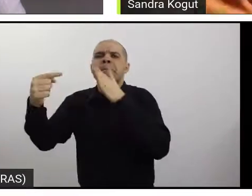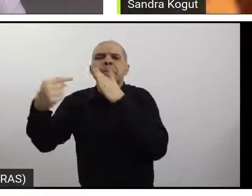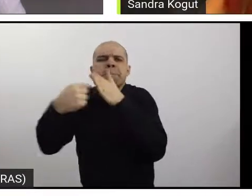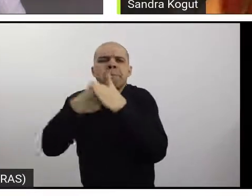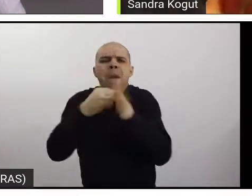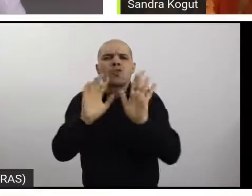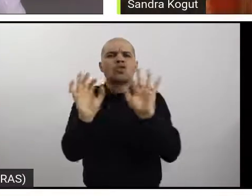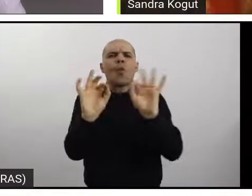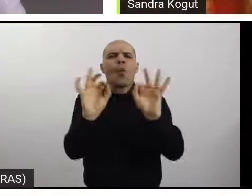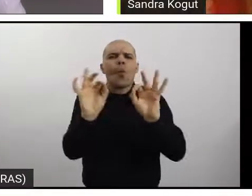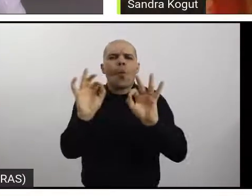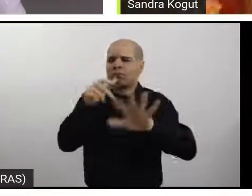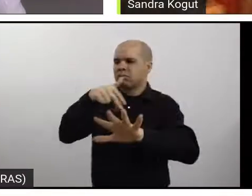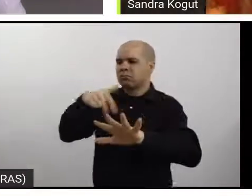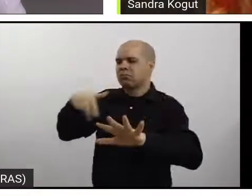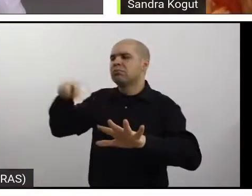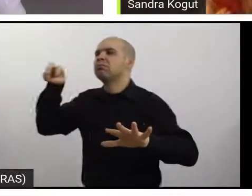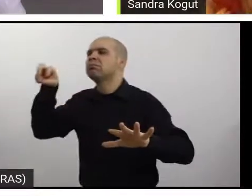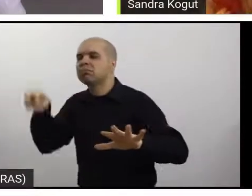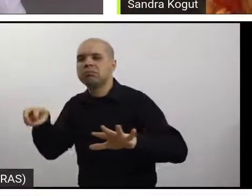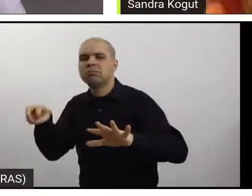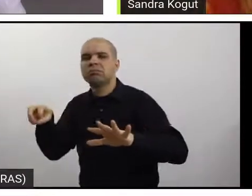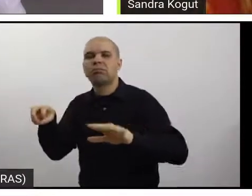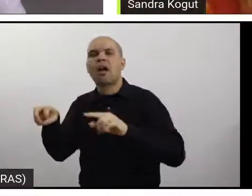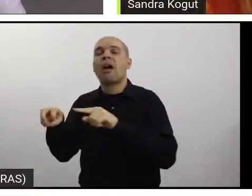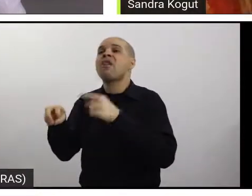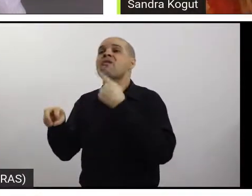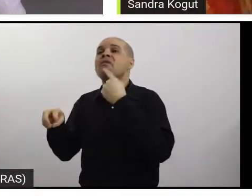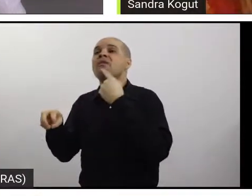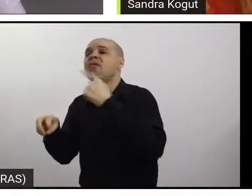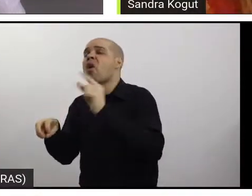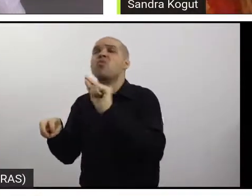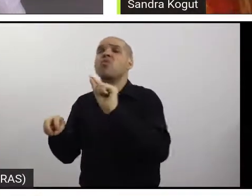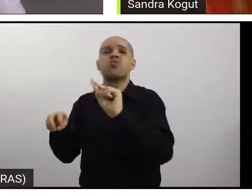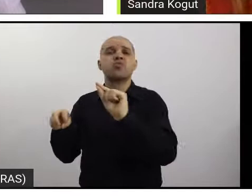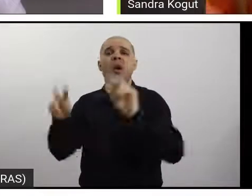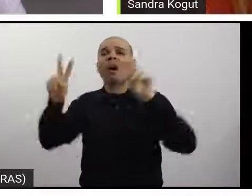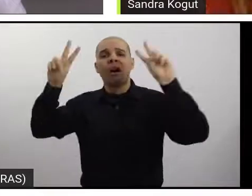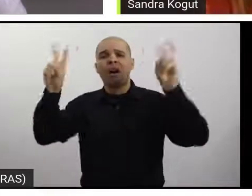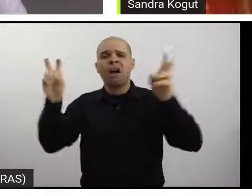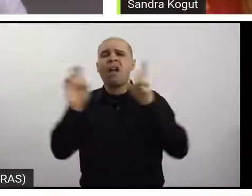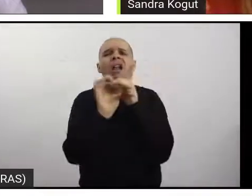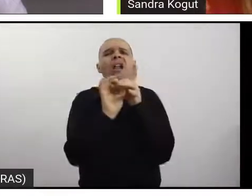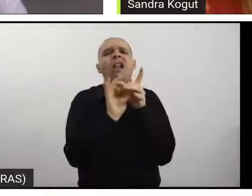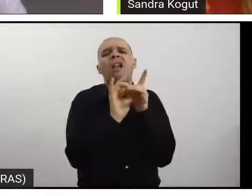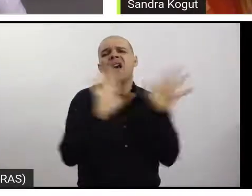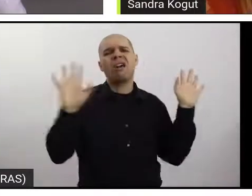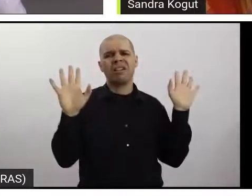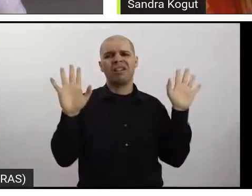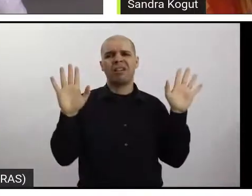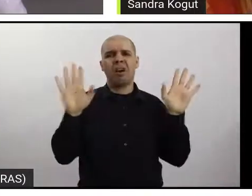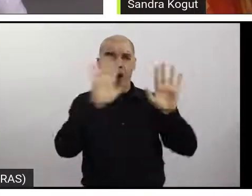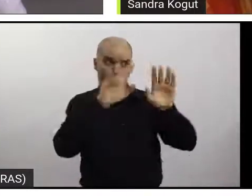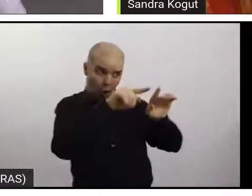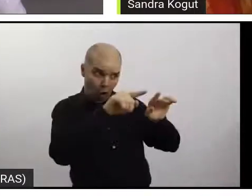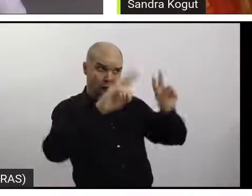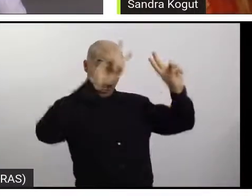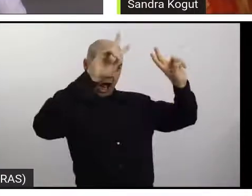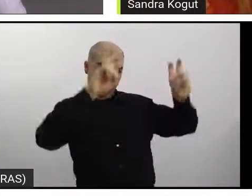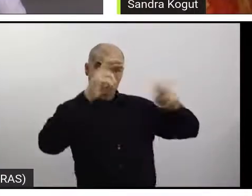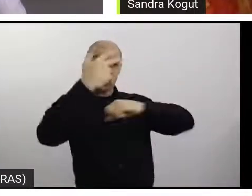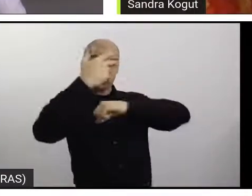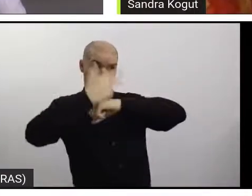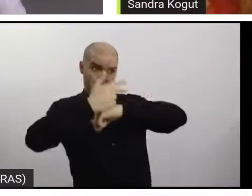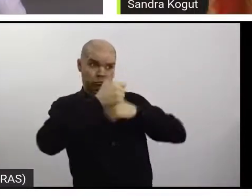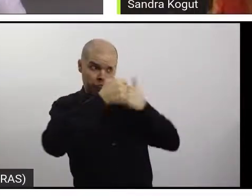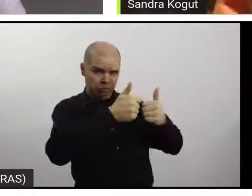Se a pessoa que está passando na rua, puder ela escolher sobre o que ela quer falar, como é que ela vai se enquadrar... Então, eu